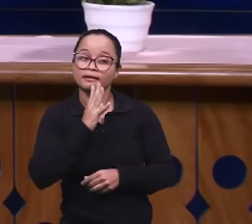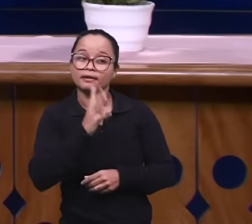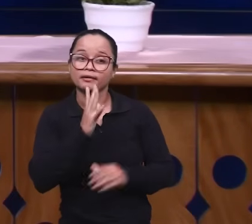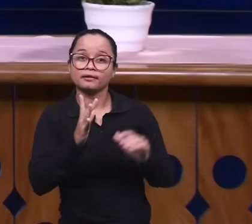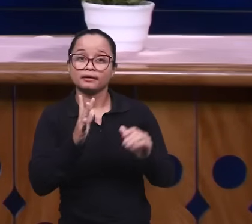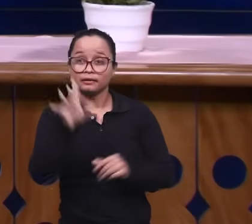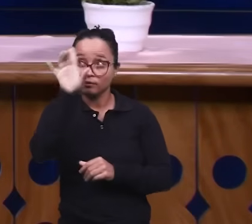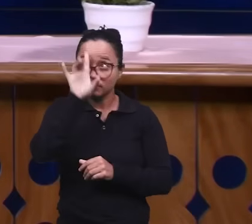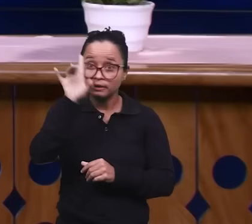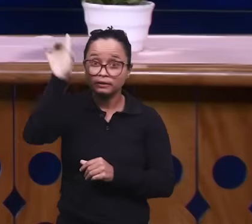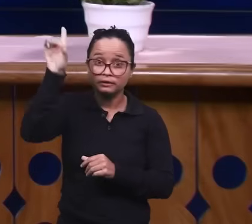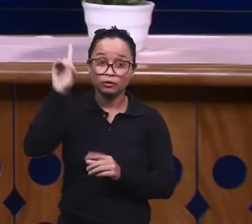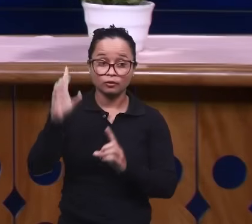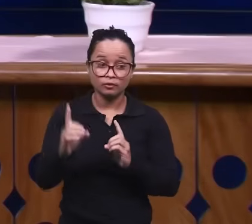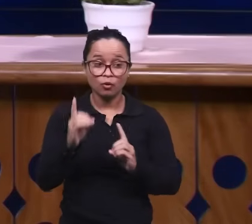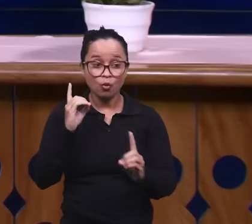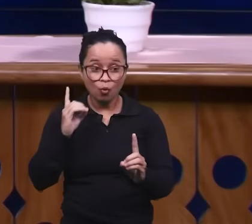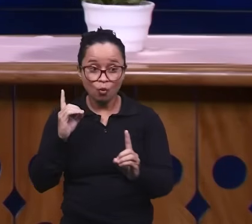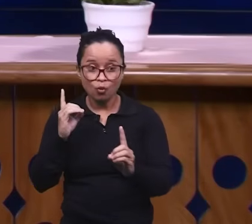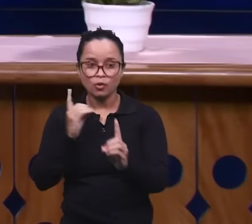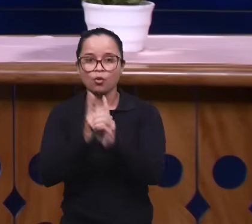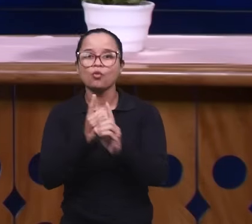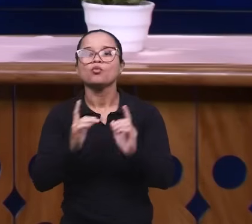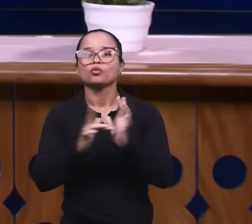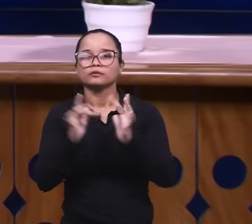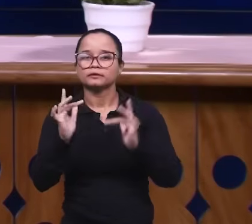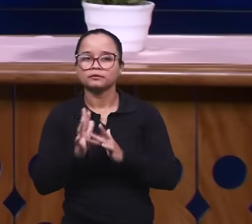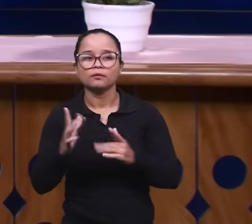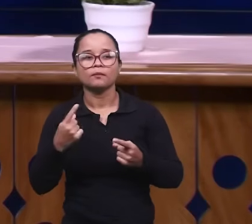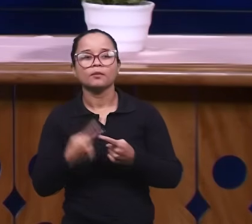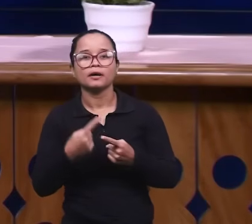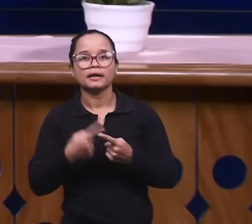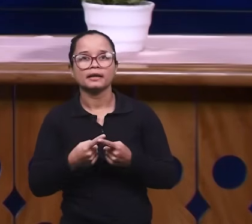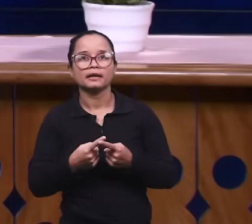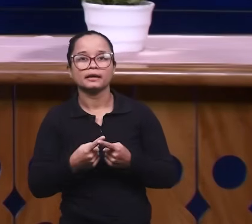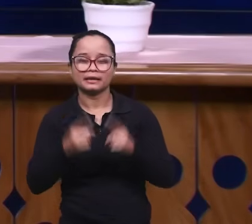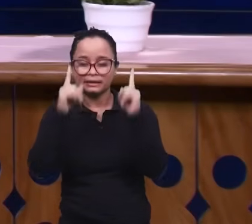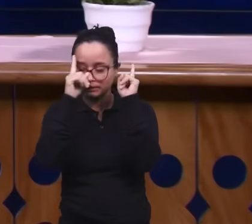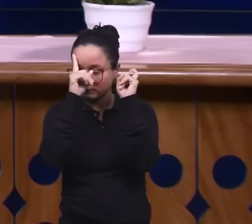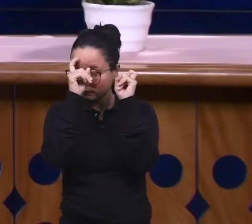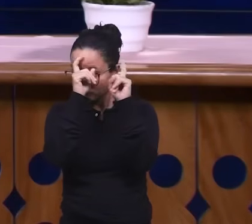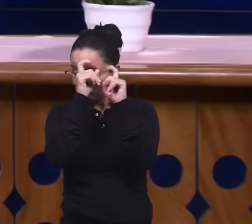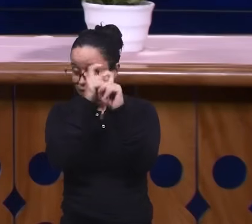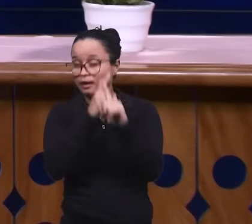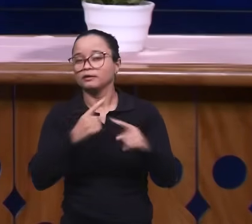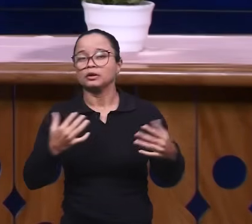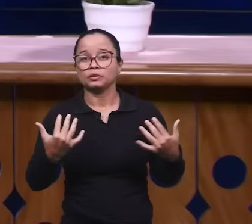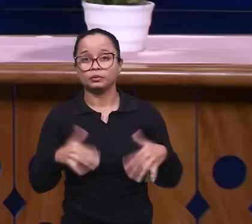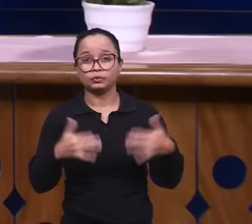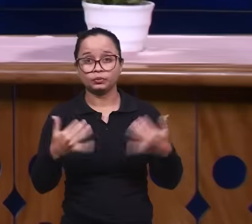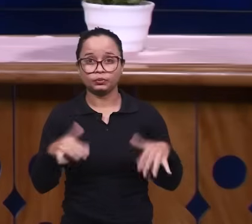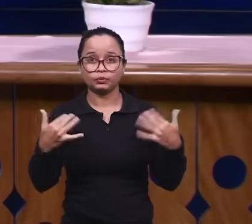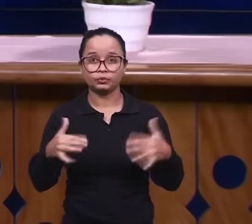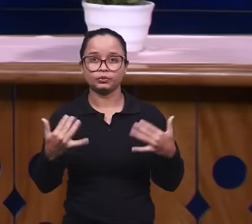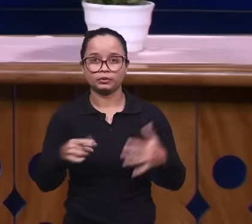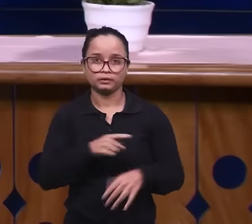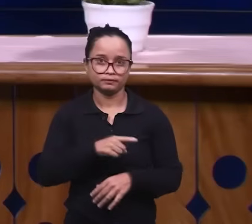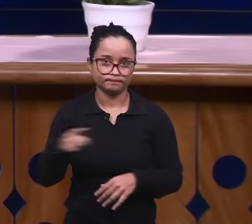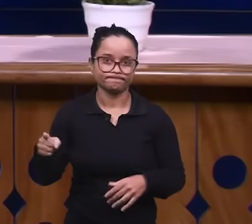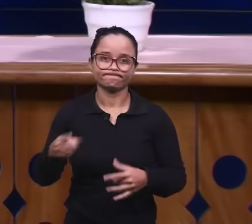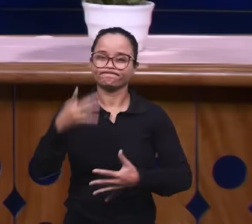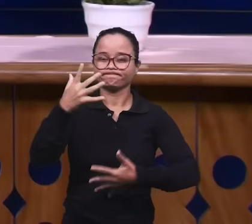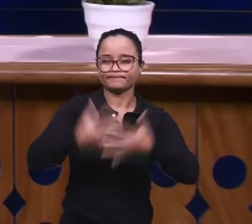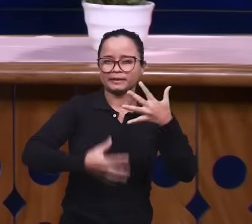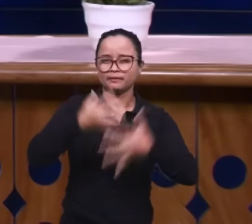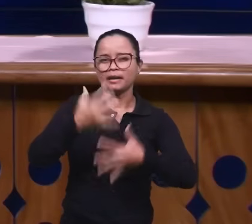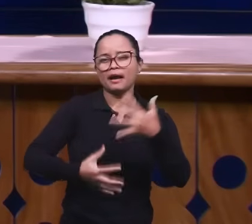Deus ou que tivesse um encontro com o Senhor Jesus devido a essas dificuldades que eram um empecilho